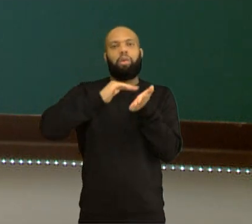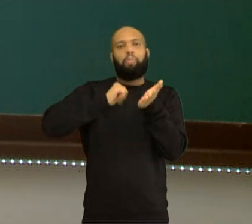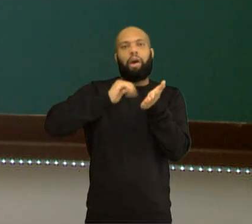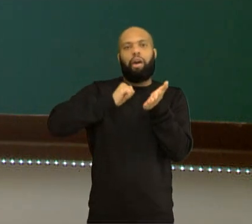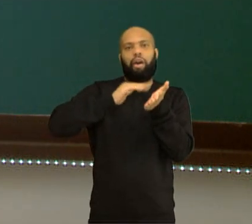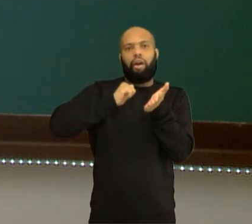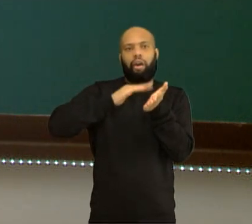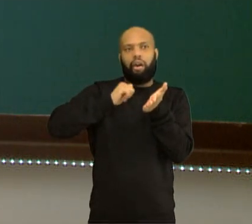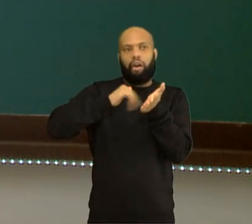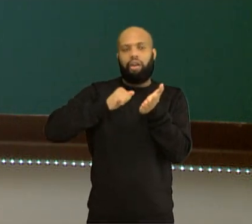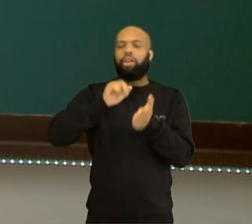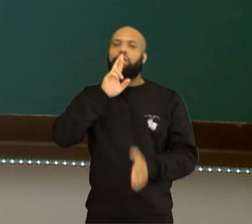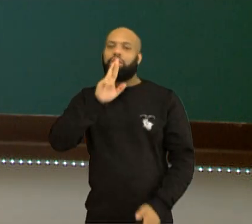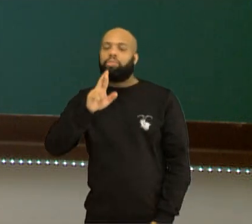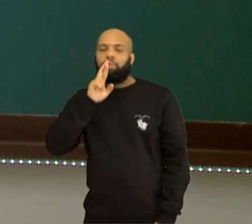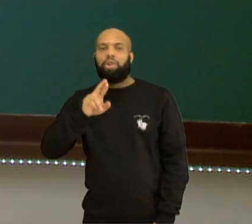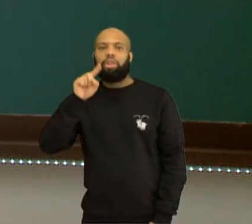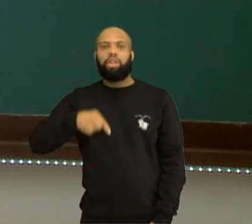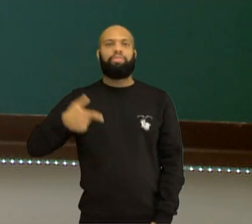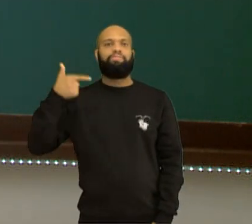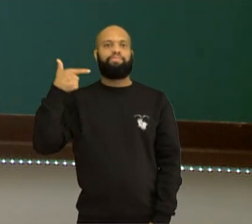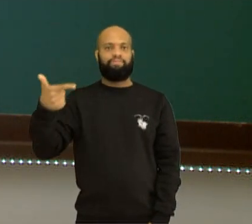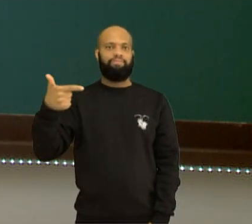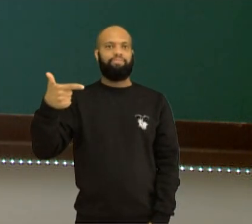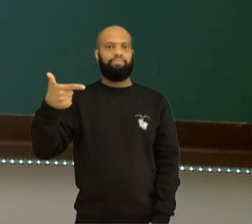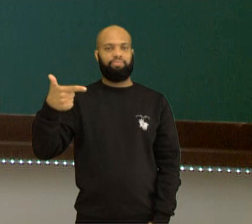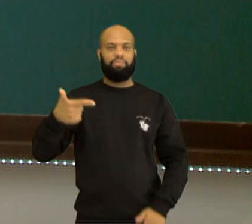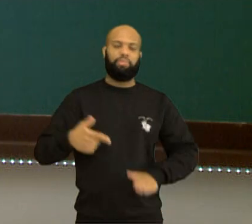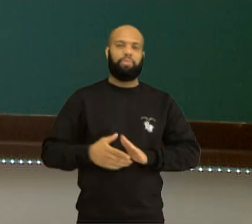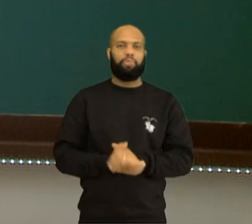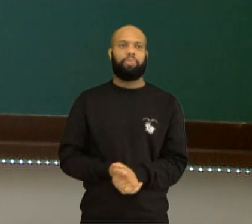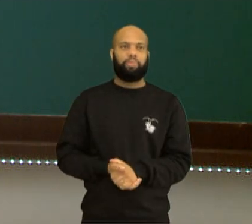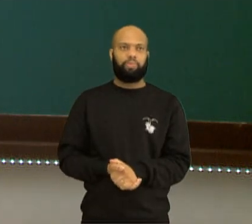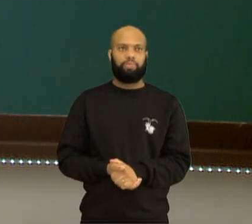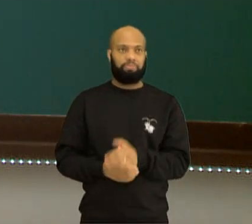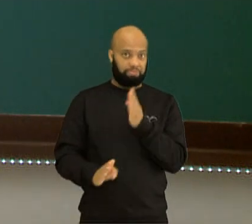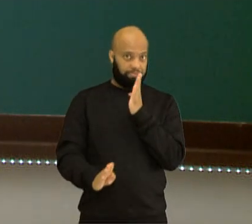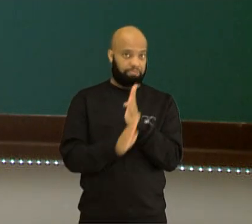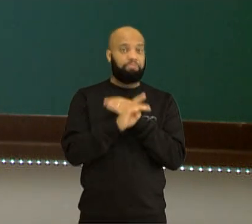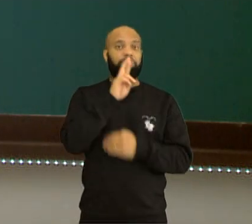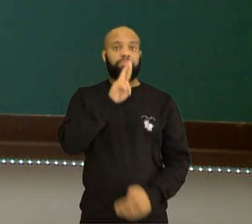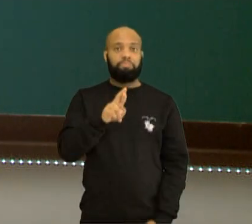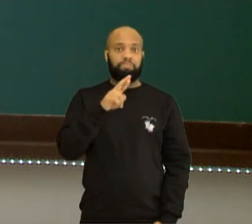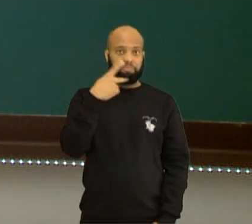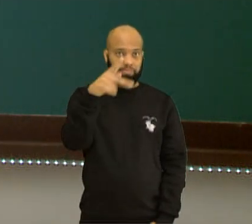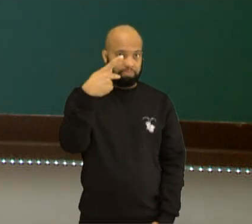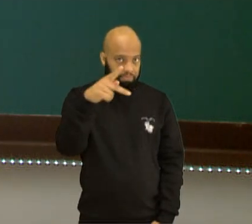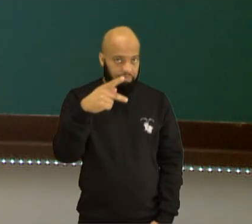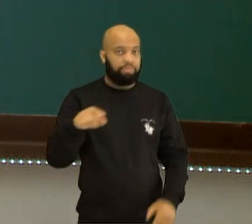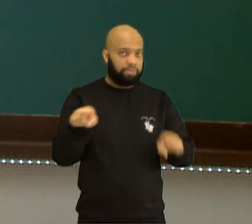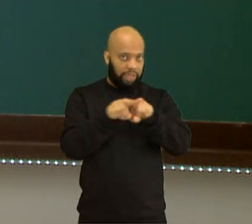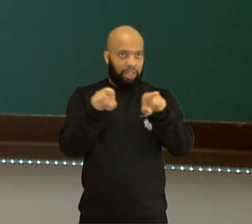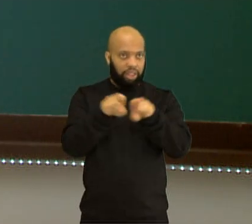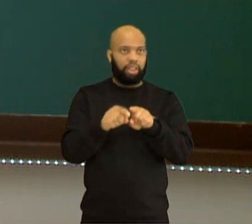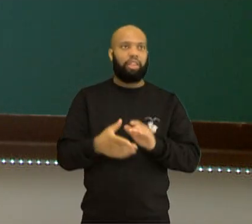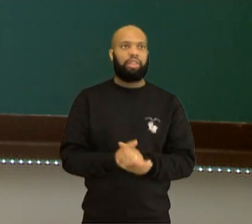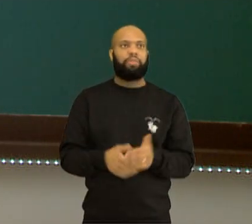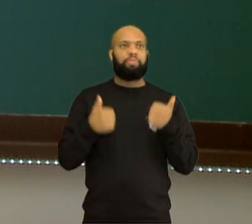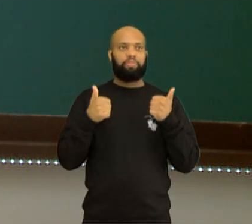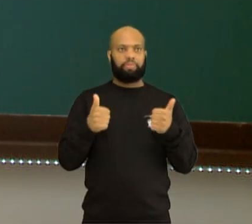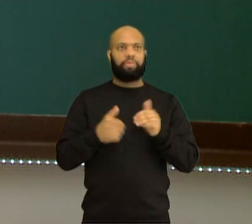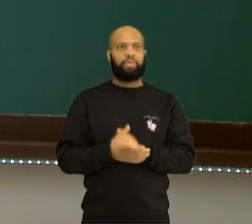Então, 34 menos 32 é igual a 2. Encontrou esse resultado aí em casa? Muito bem! Isso